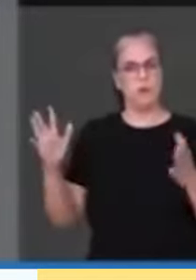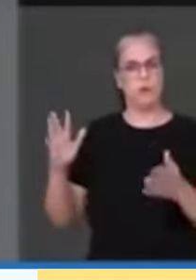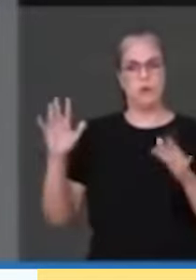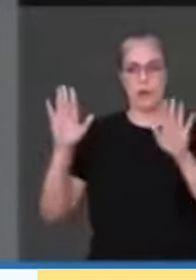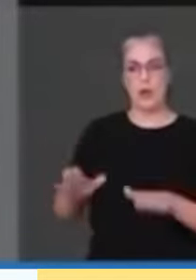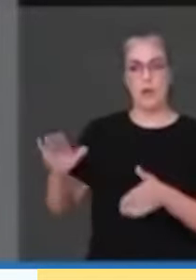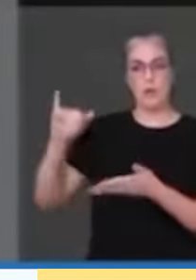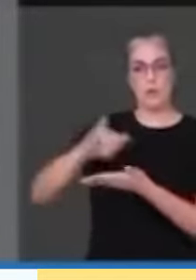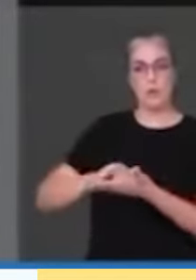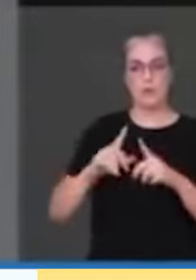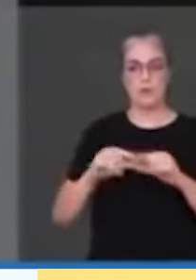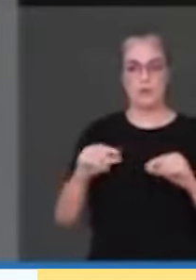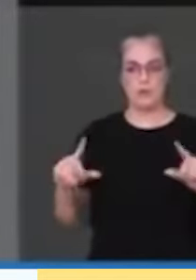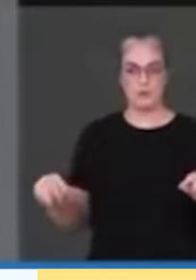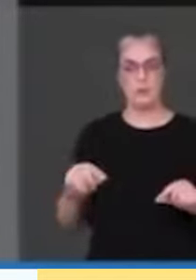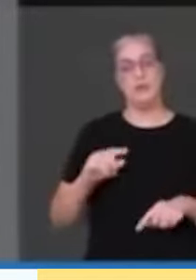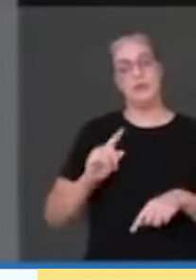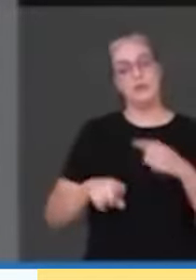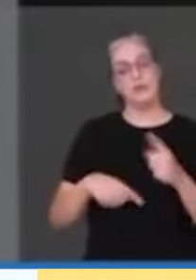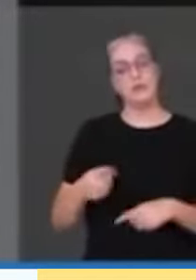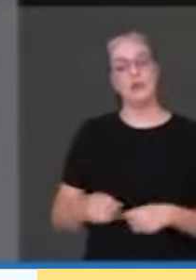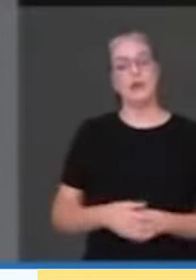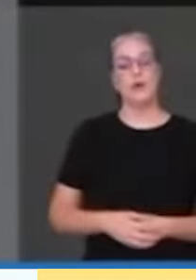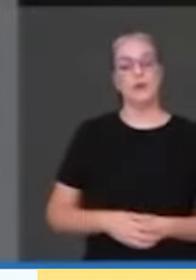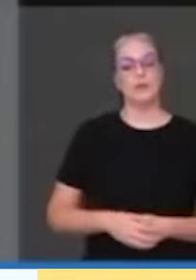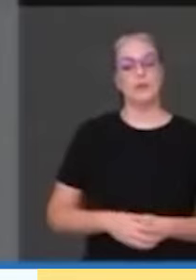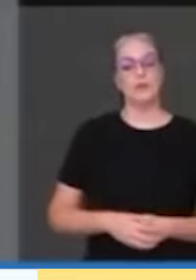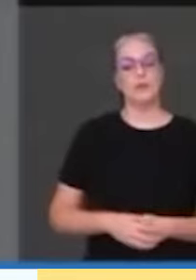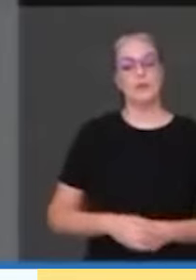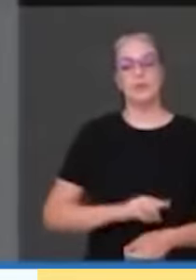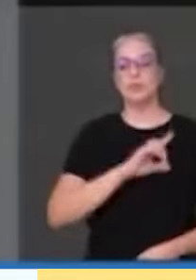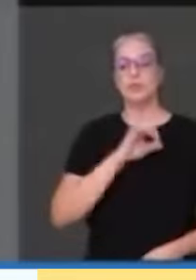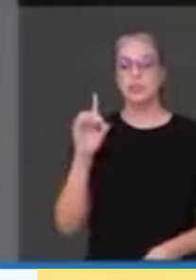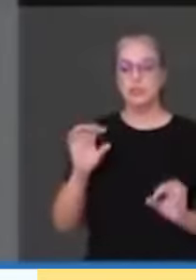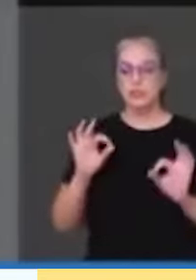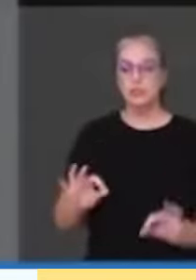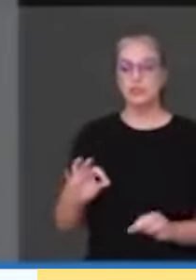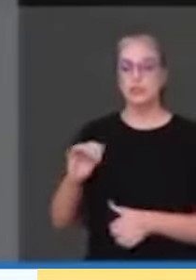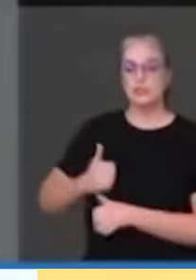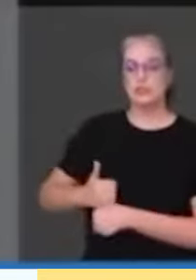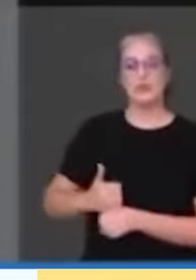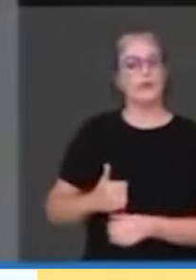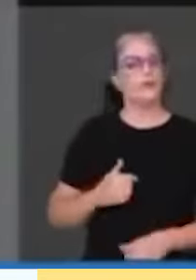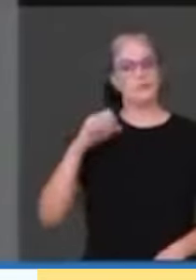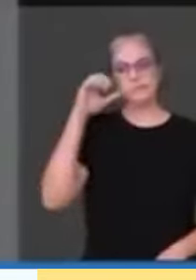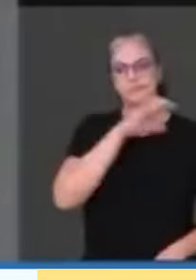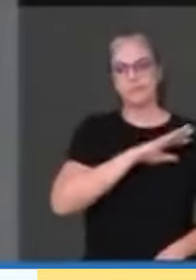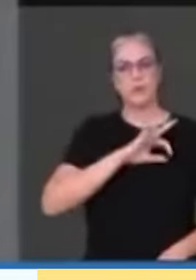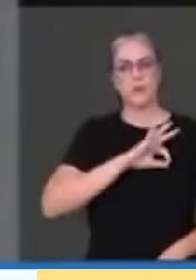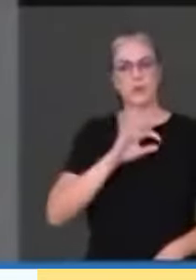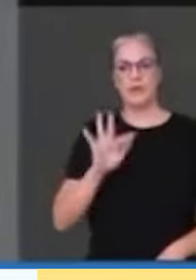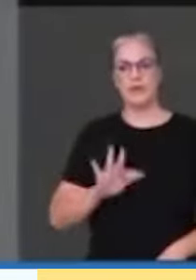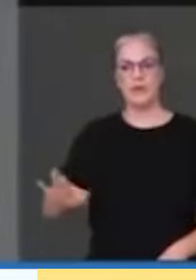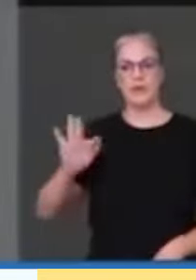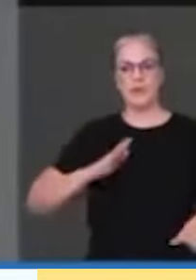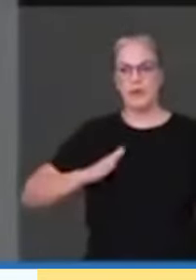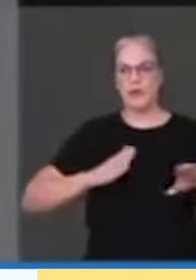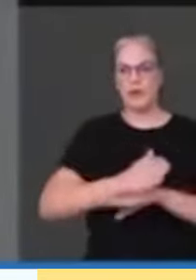E depois, no dia da diplomação dos eleitos de 2022, invasão da Polícia Federal, quase jogaram ônibus numa